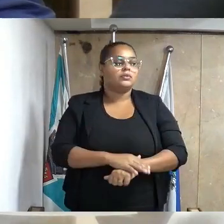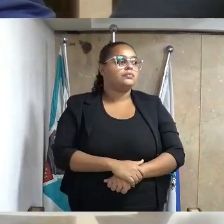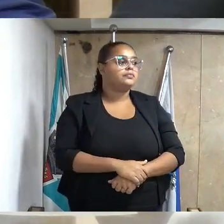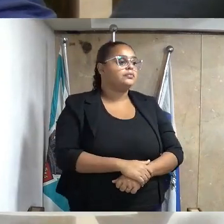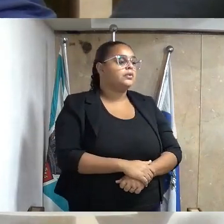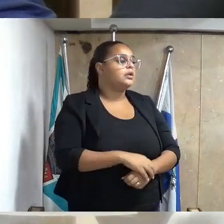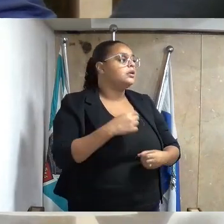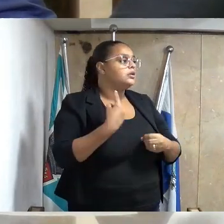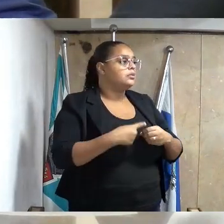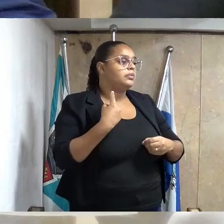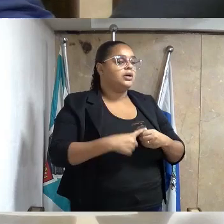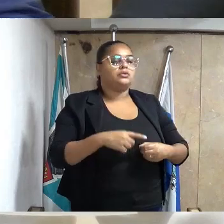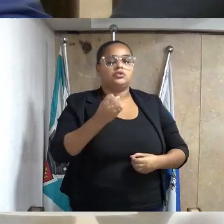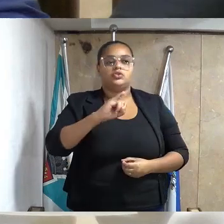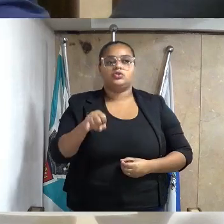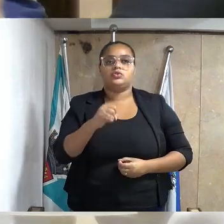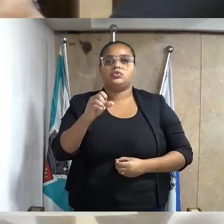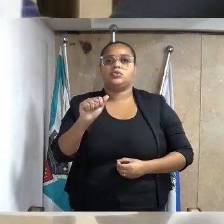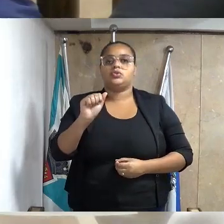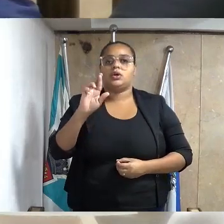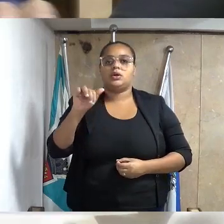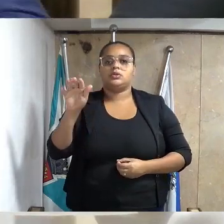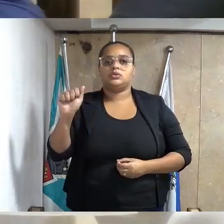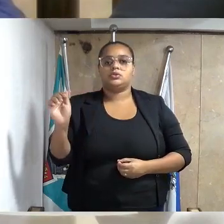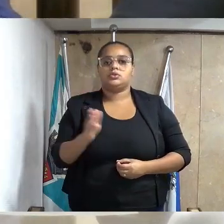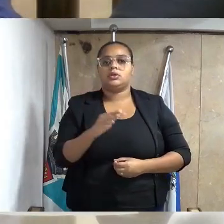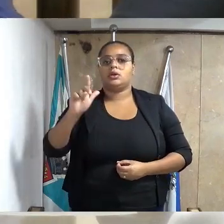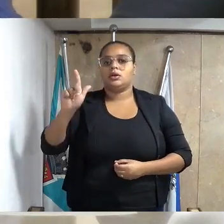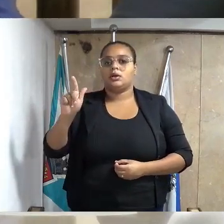bairro Jardim Gramático, 1º distrito desse município.